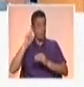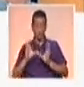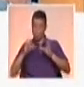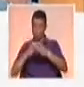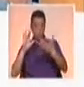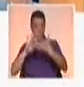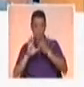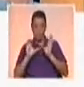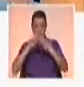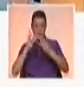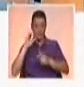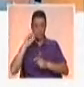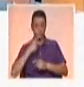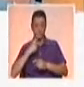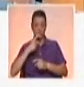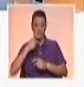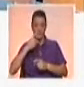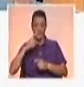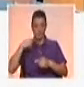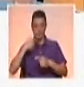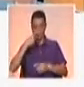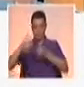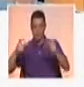Termos sempre presente pessoas da comunidade surda